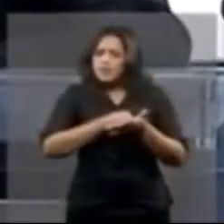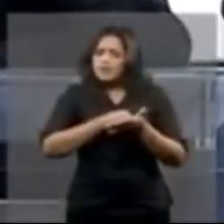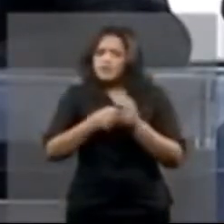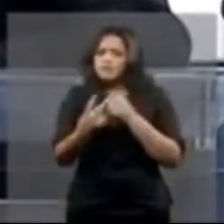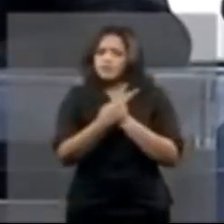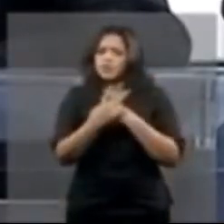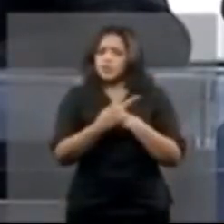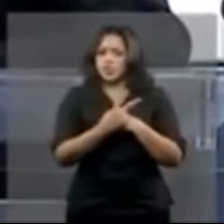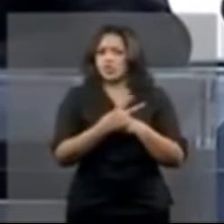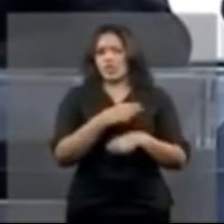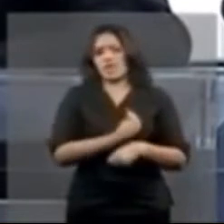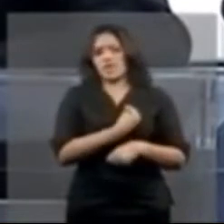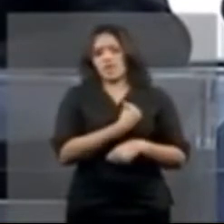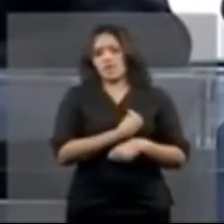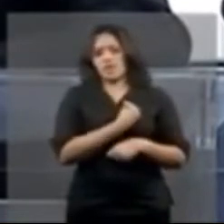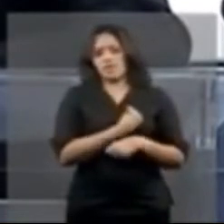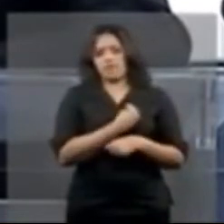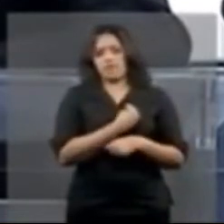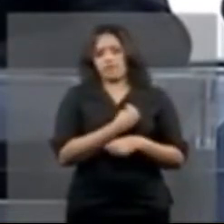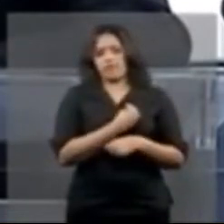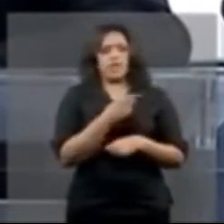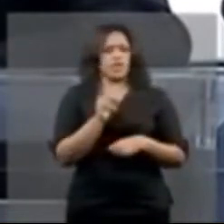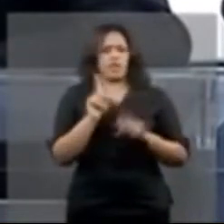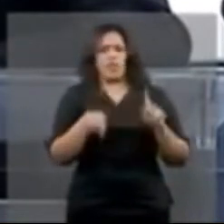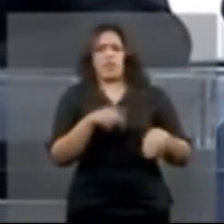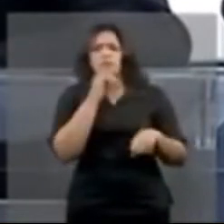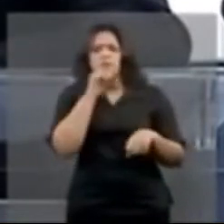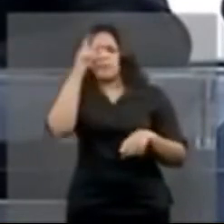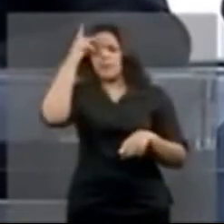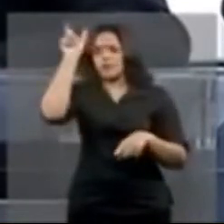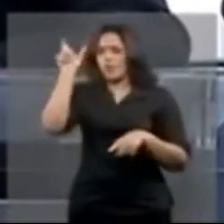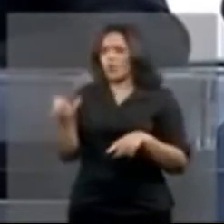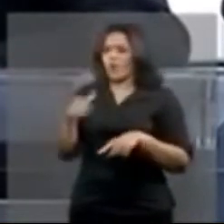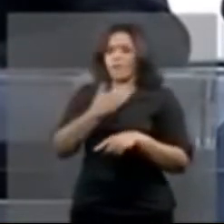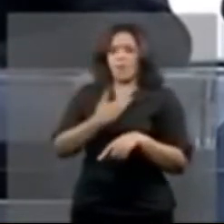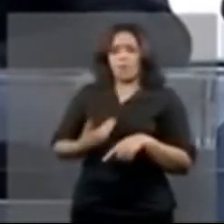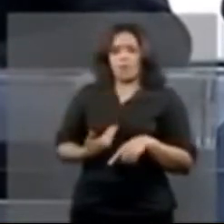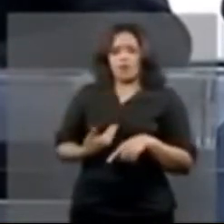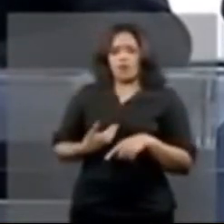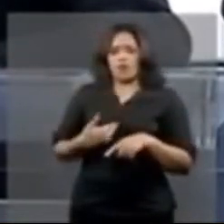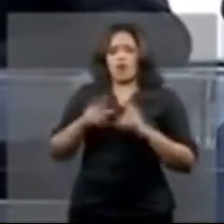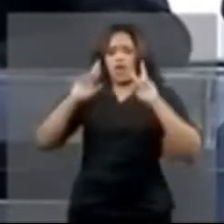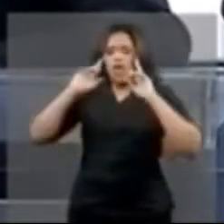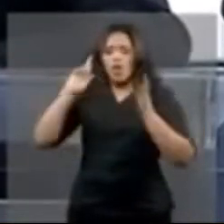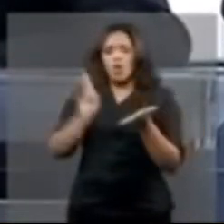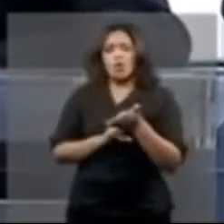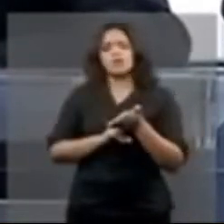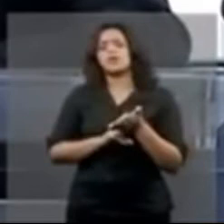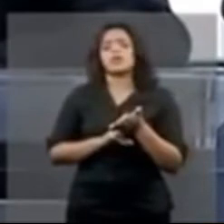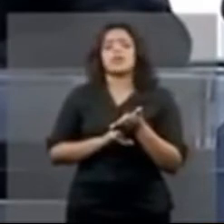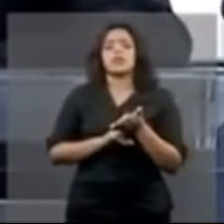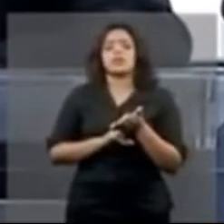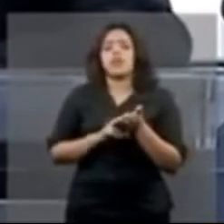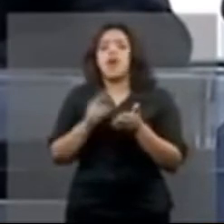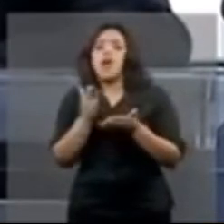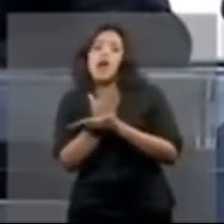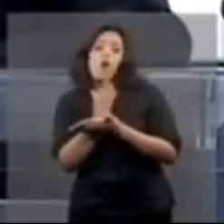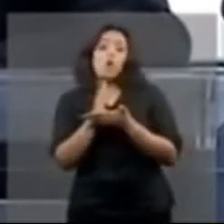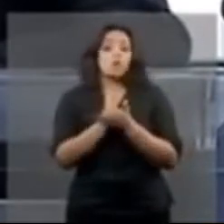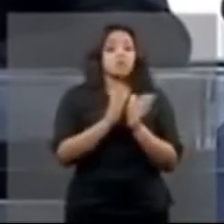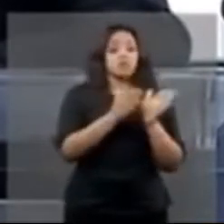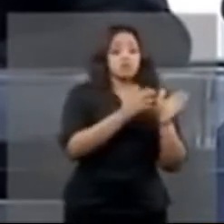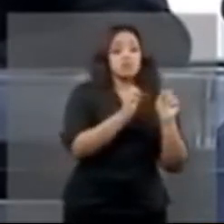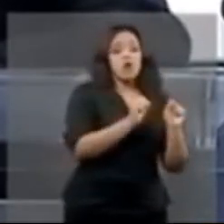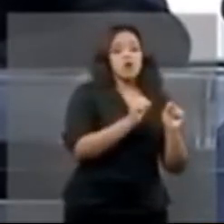nenhuma autoridade pública reconhecer seletivamente o direito à vida, assegurando a alguns e negando a